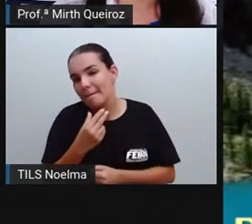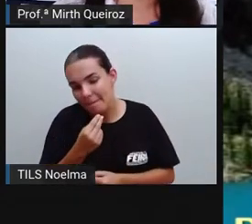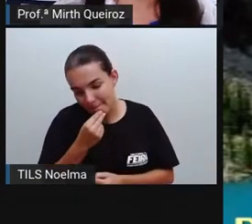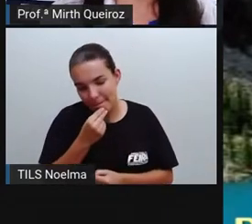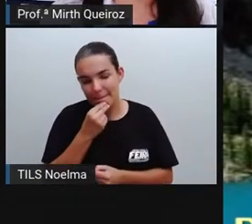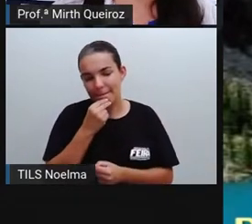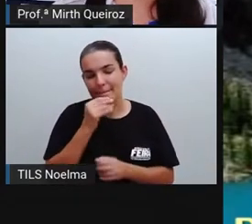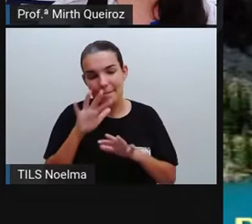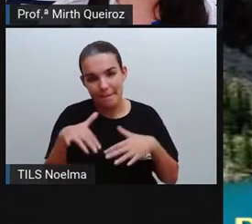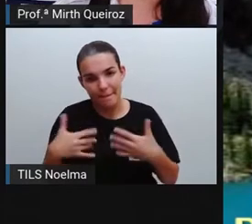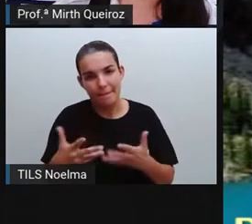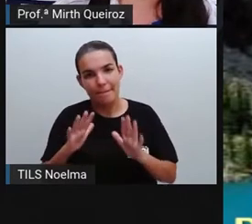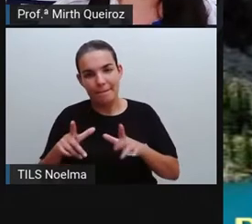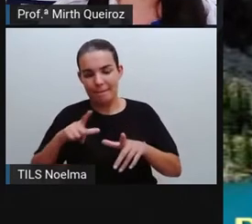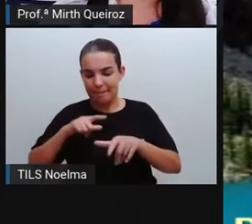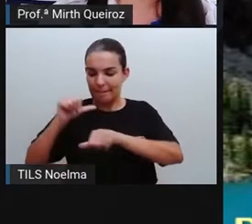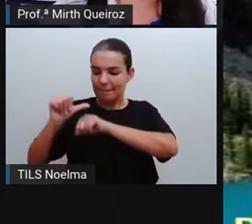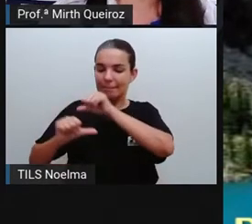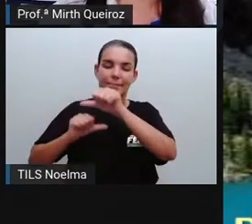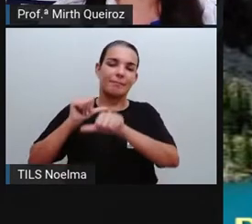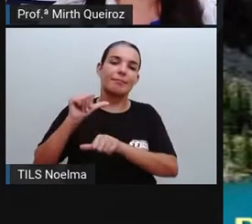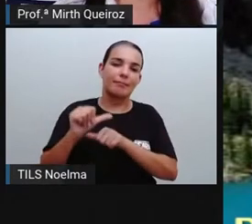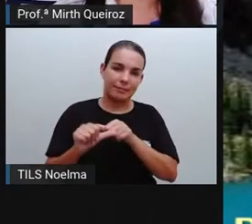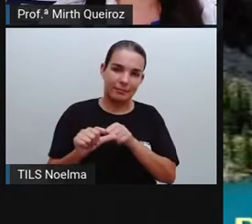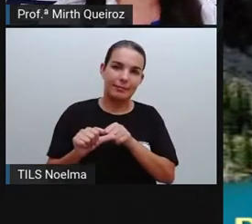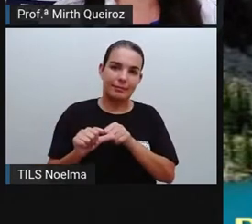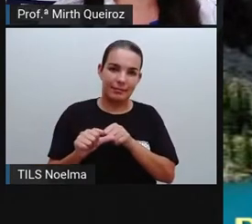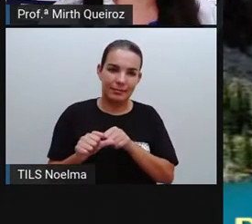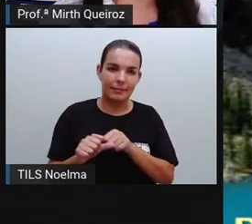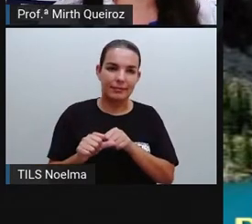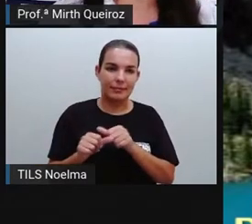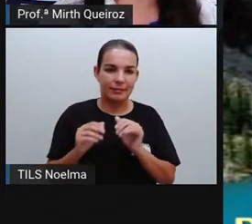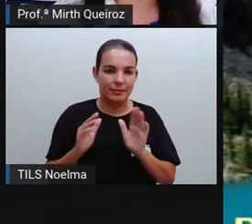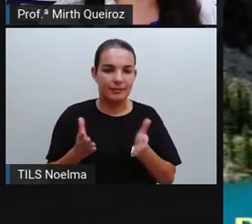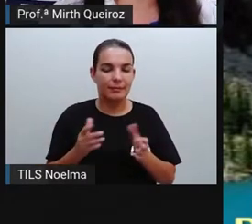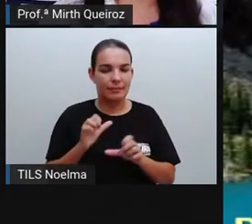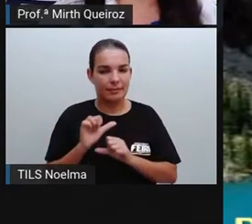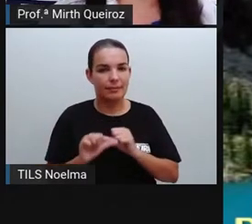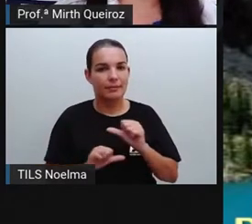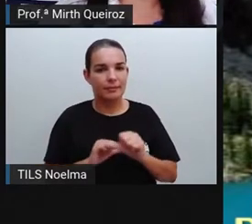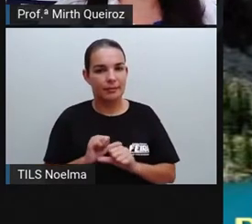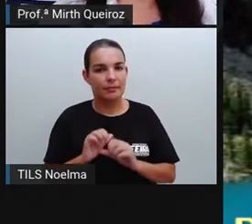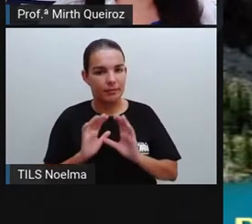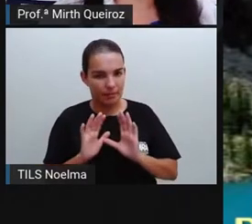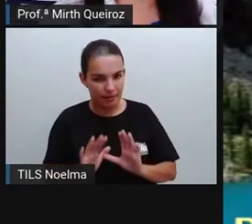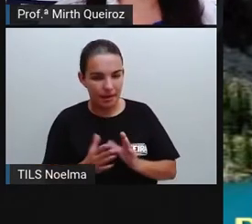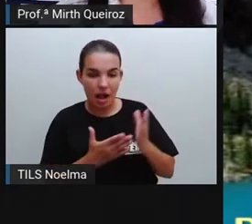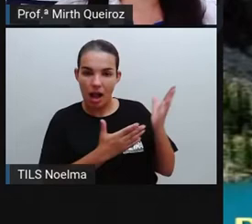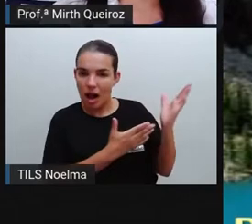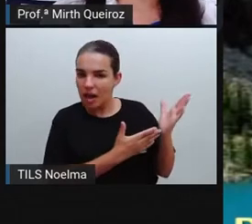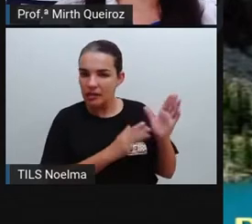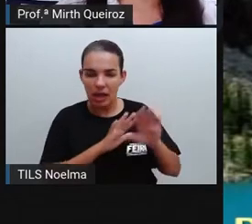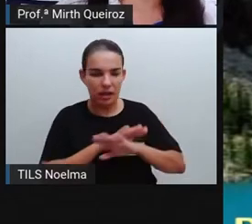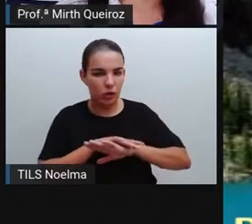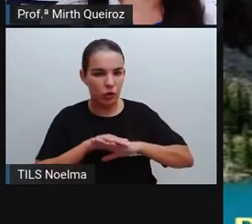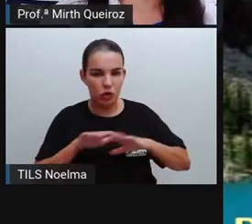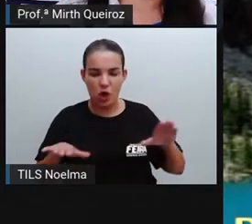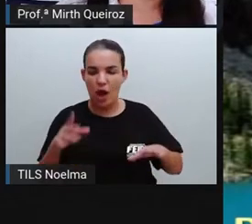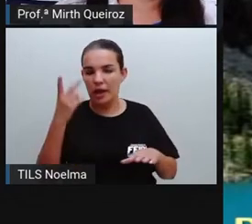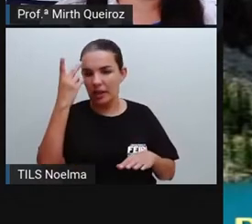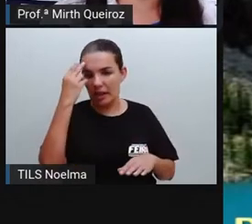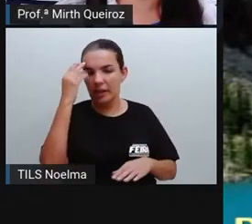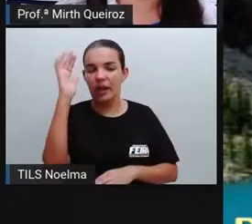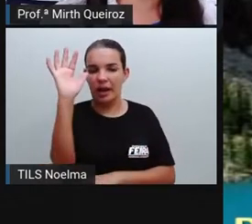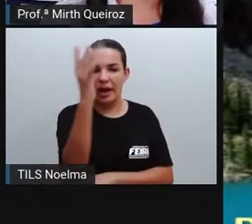do homem. Então, nós não teríamos mais uma paisagem natural, nós teríamos uma paisagem humanística, né? Ou uma paisagem